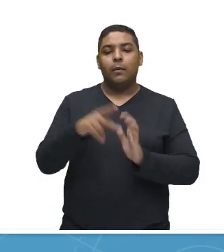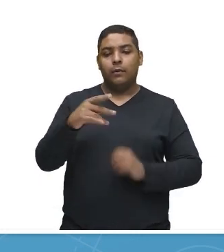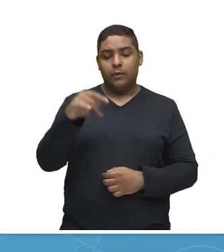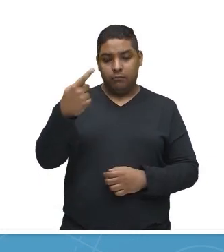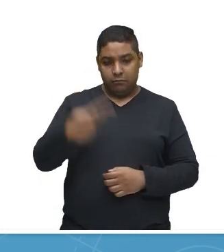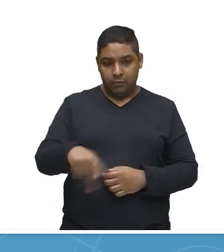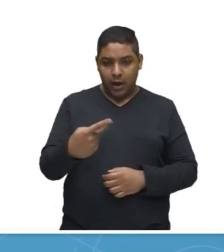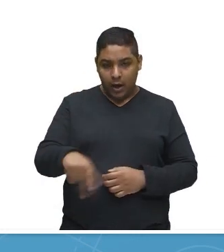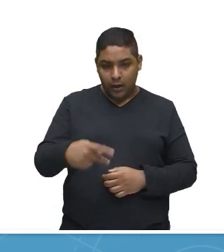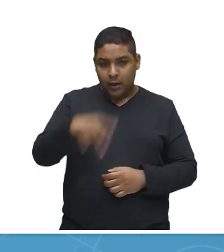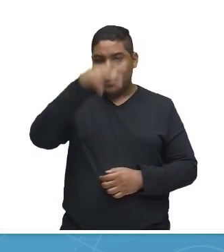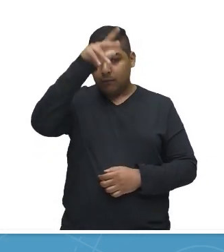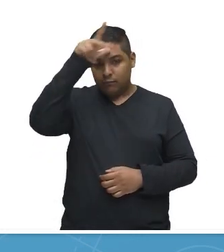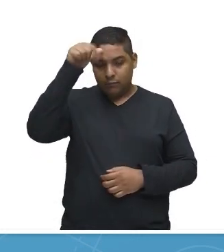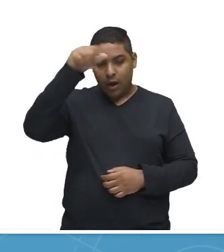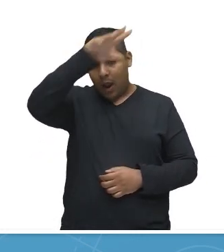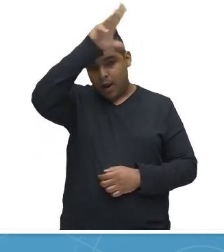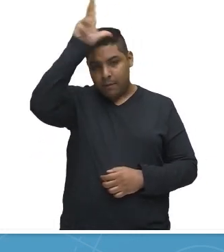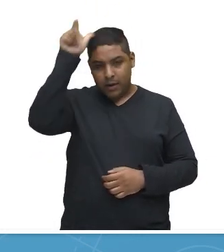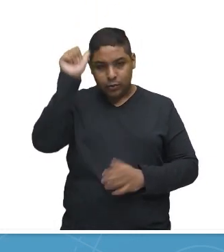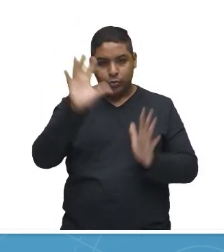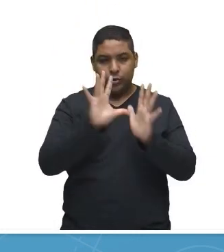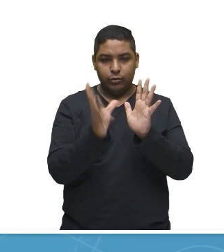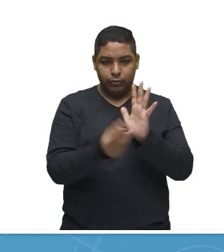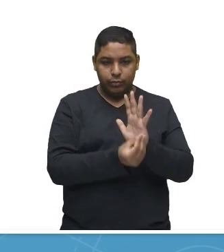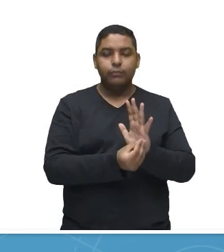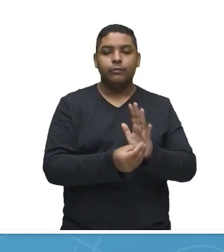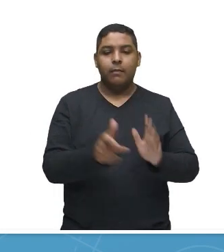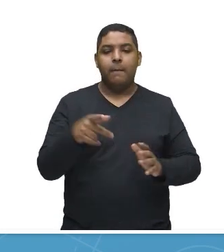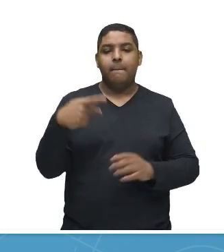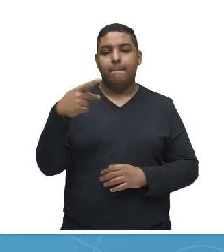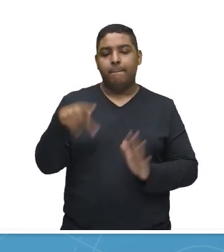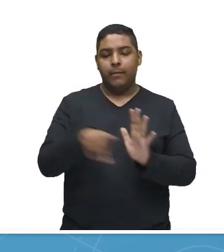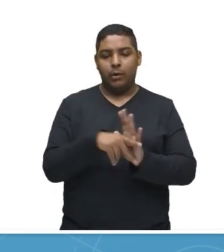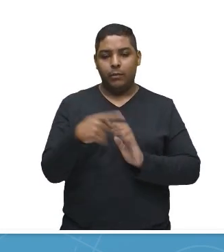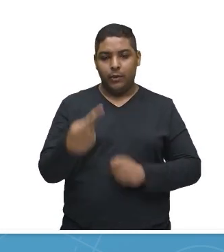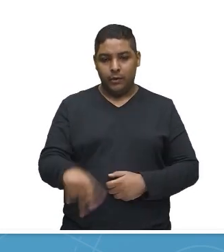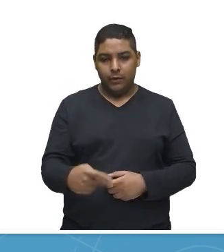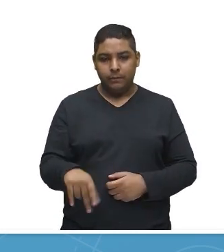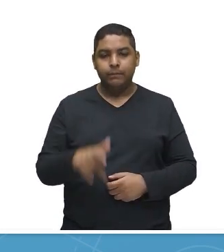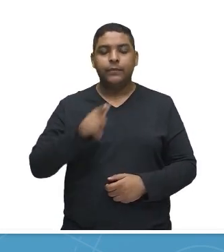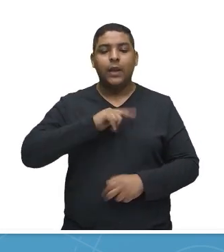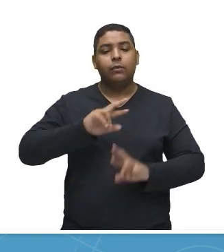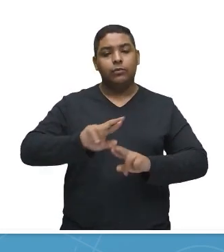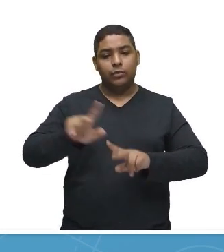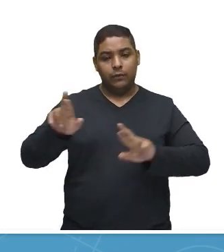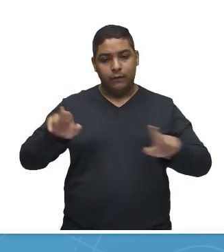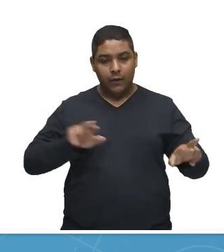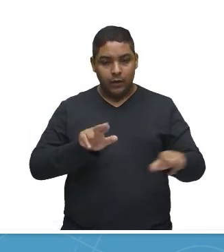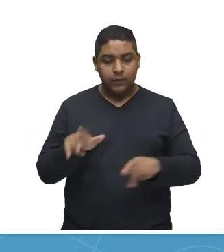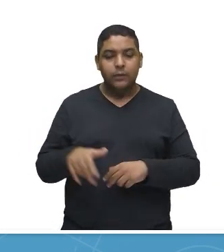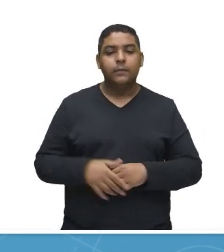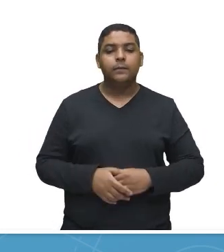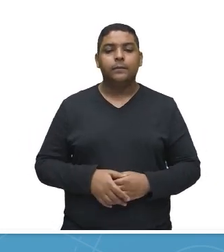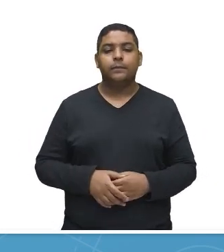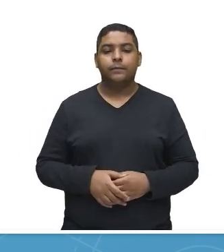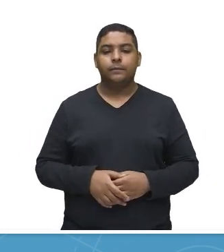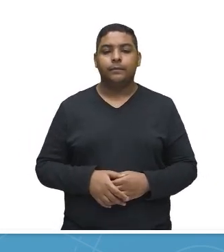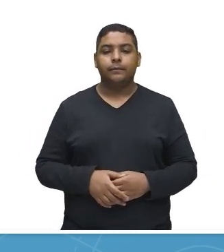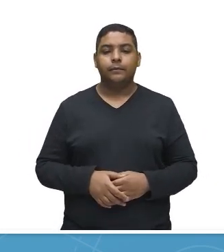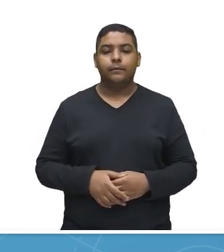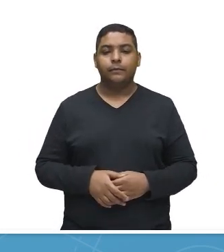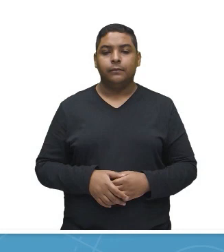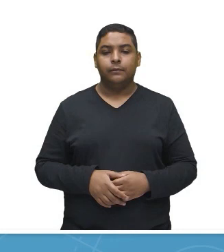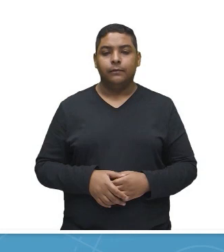gente já consegue aí ver algumas diferenças entre o Uka-Uka e o Aipenquit, tá certo? Olha só aí